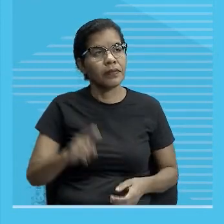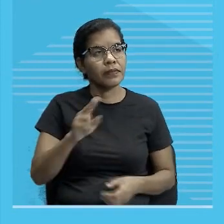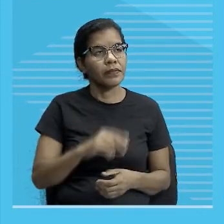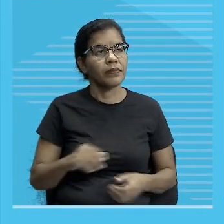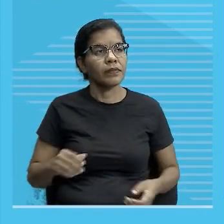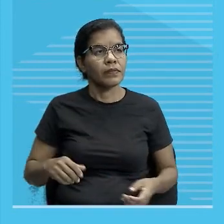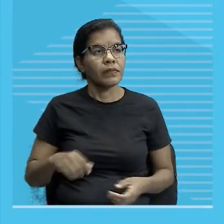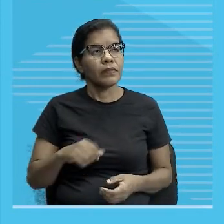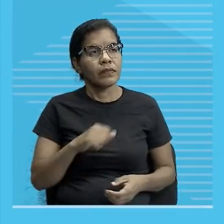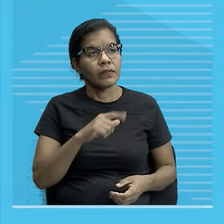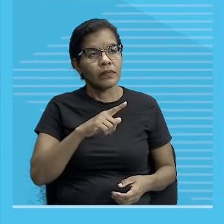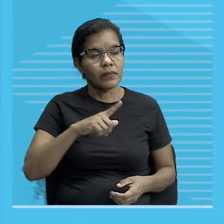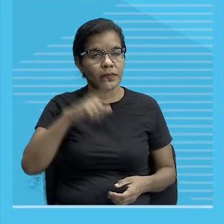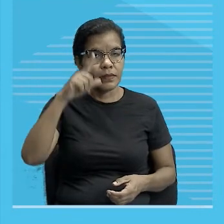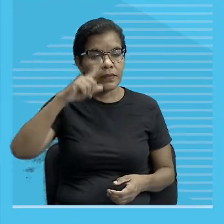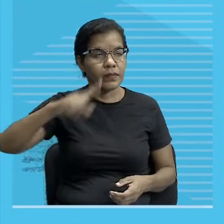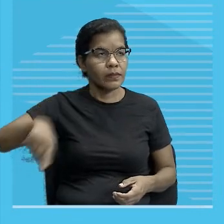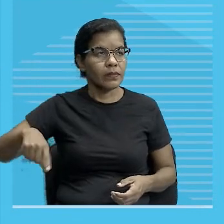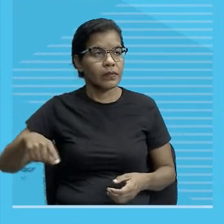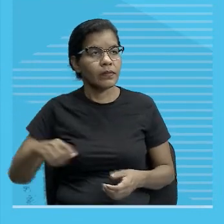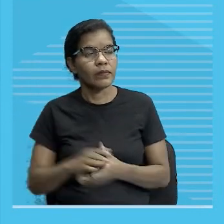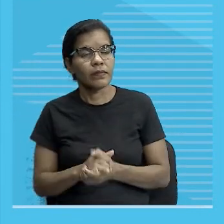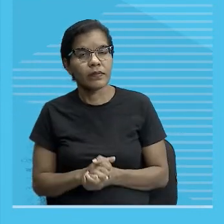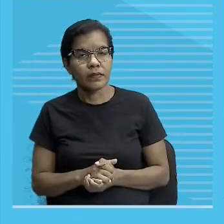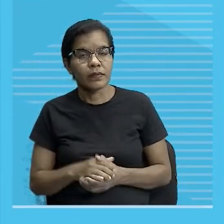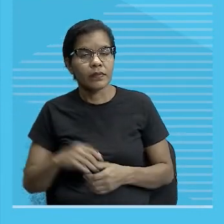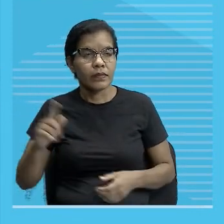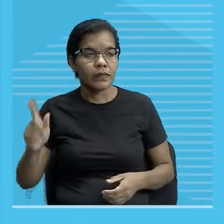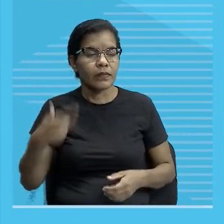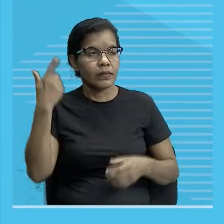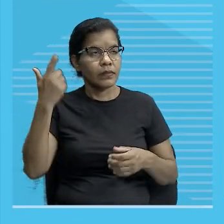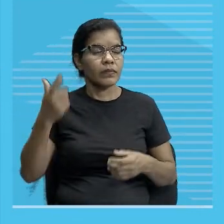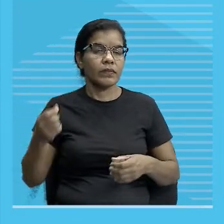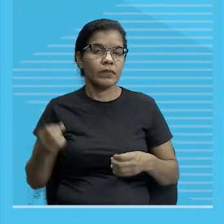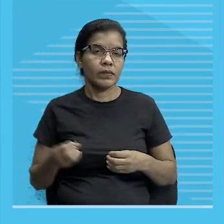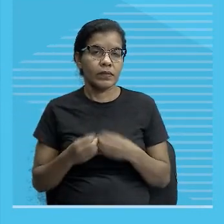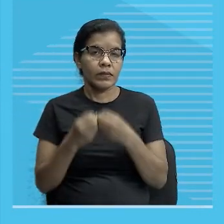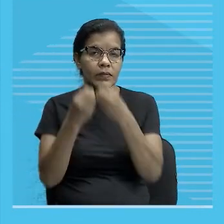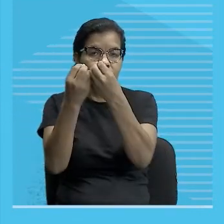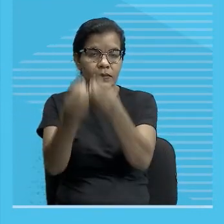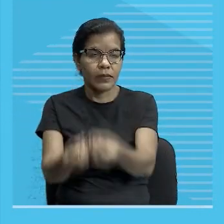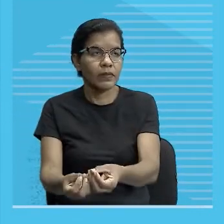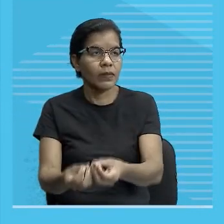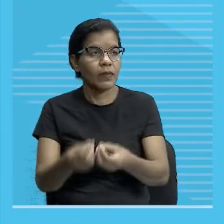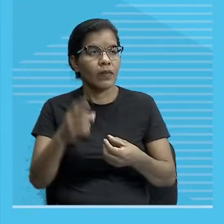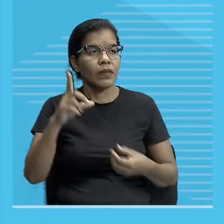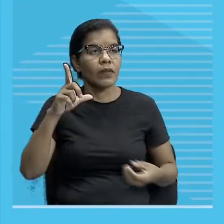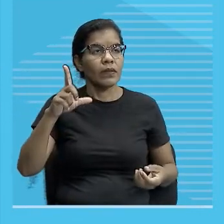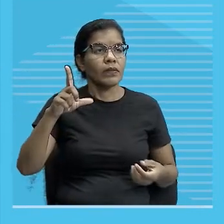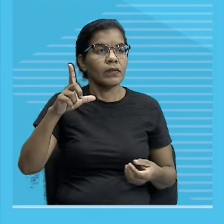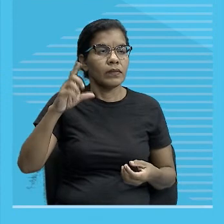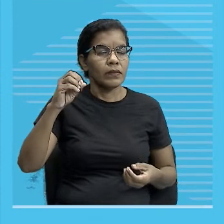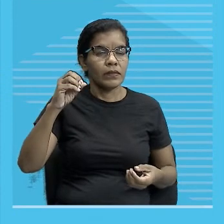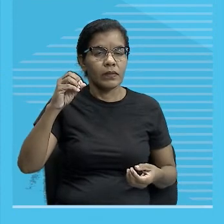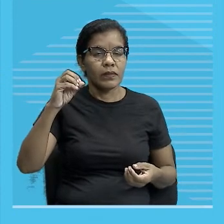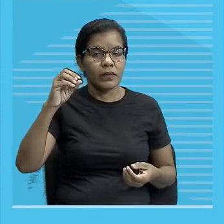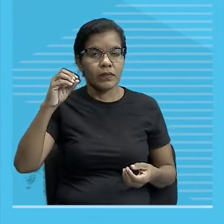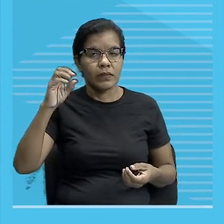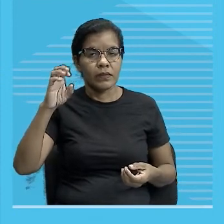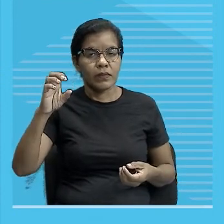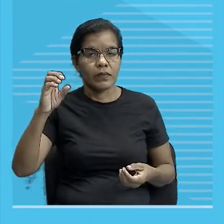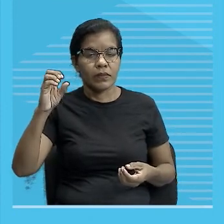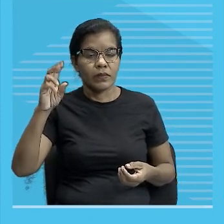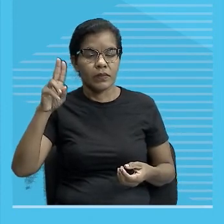o acento indicativo de crase quando estivermos mediante locuções adjetivas. Olha só o tipo de locução, tá,